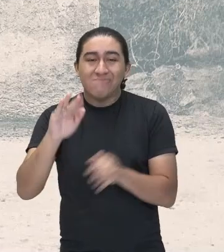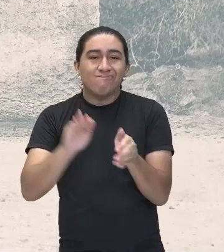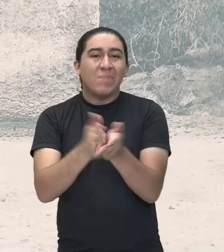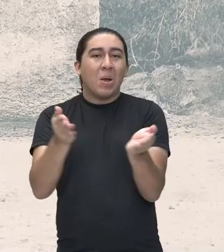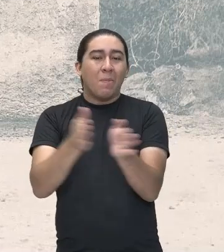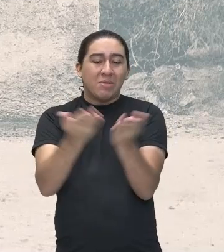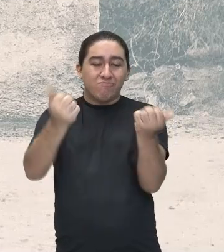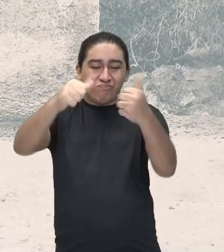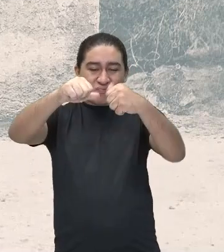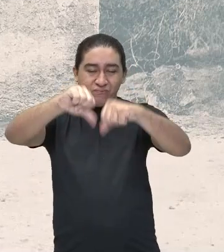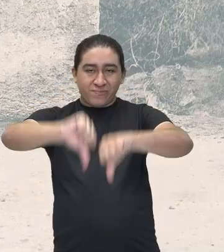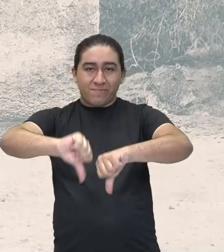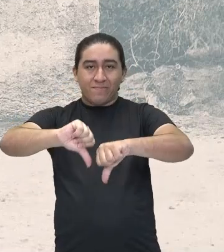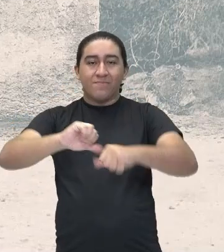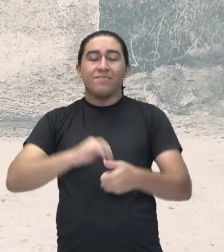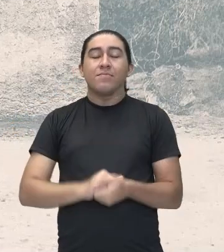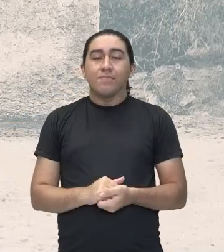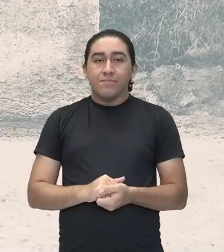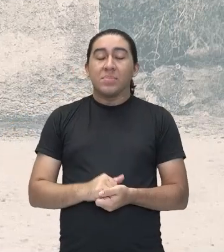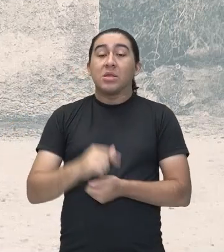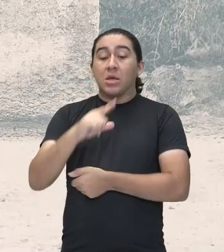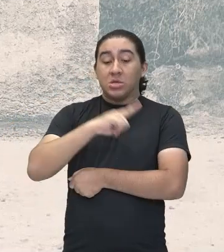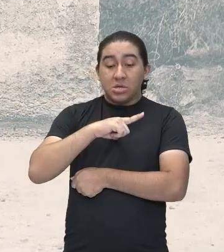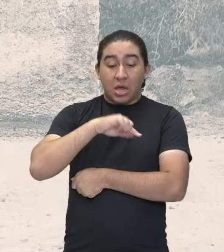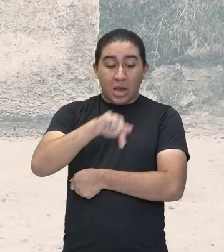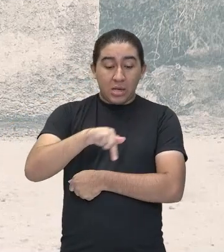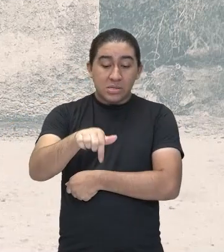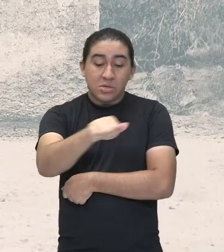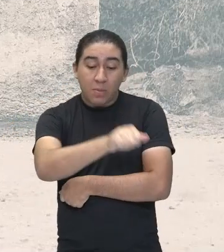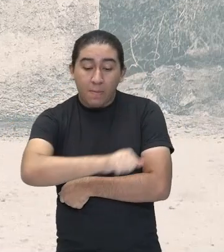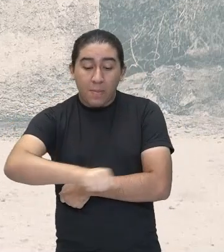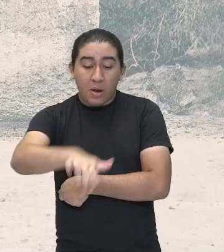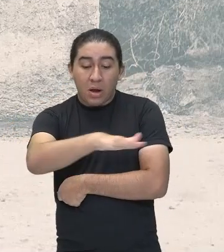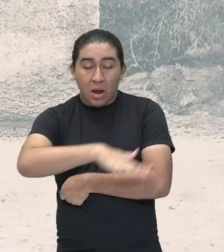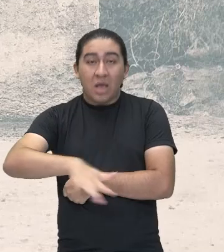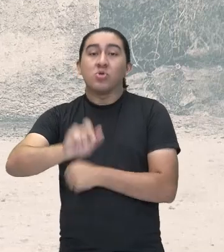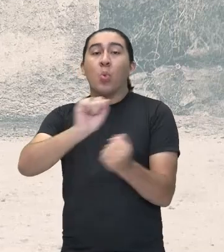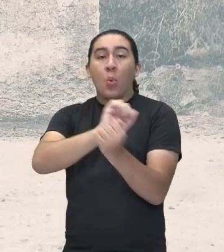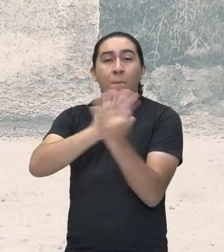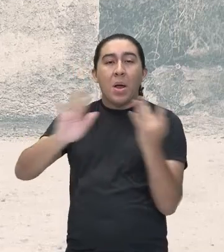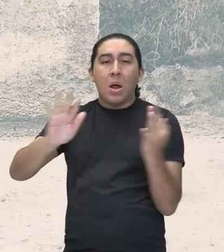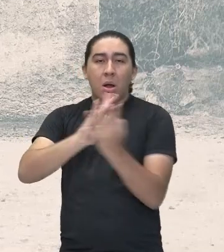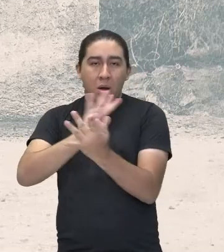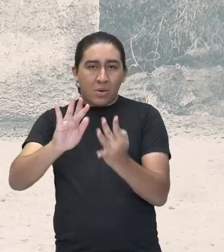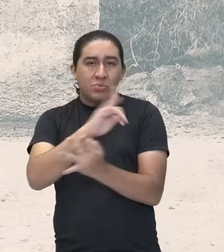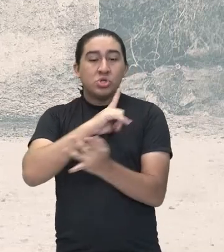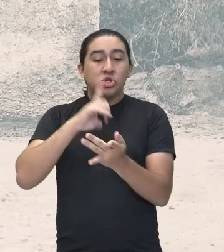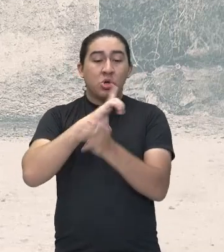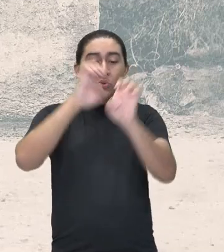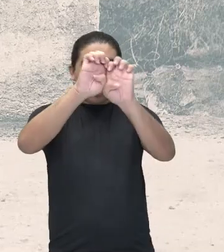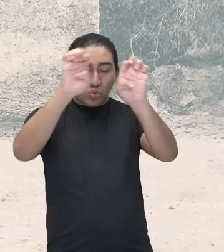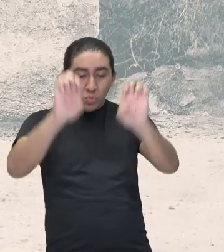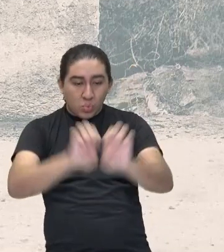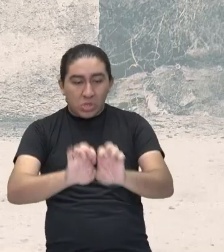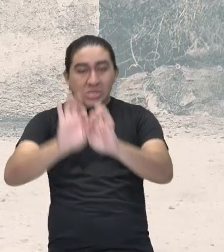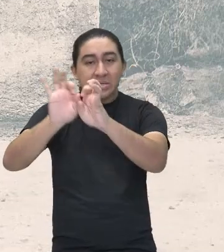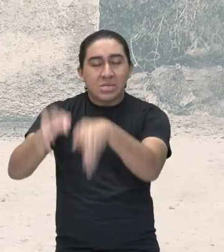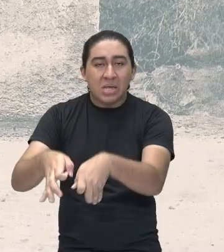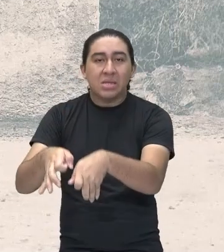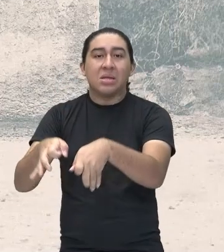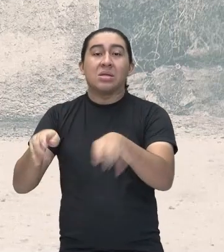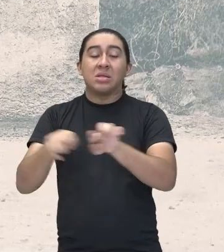que nós tínhamos grandes centros urbanos, certo? Urbanizados, com toda uma estrutura, e tínhamos ali